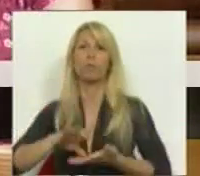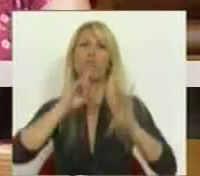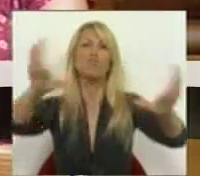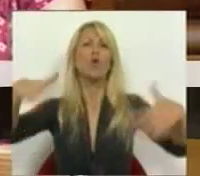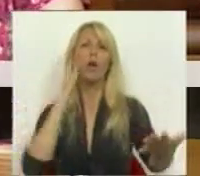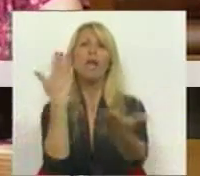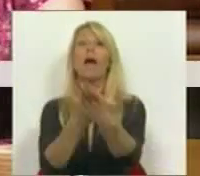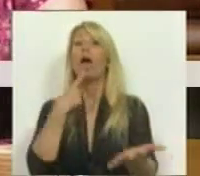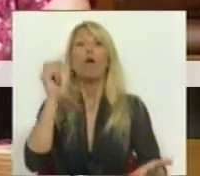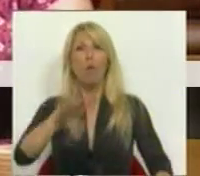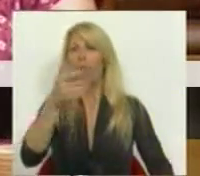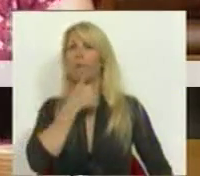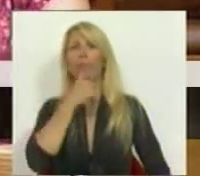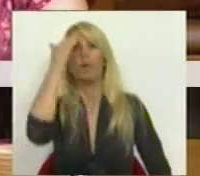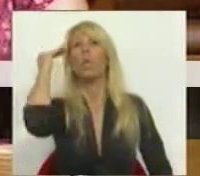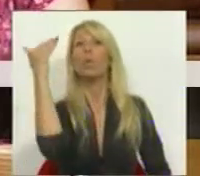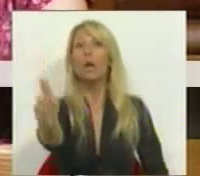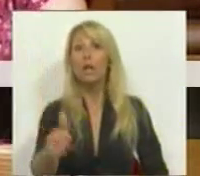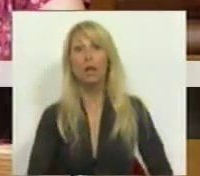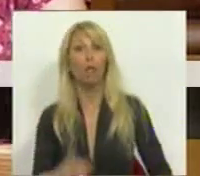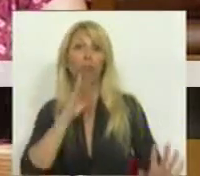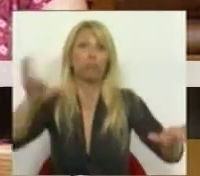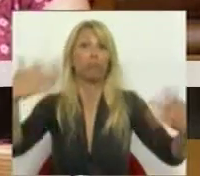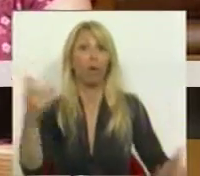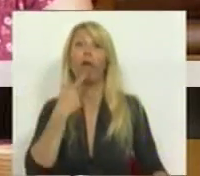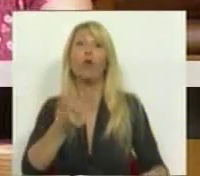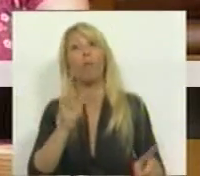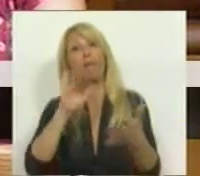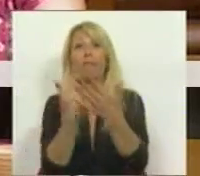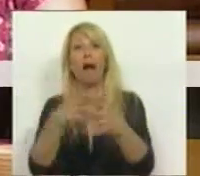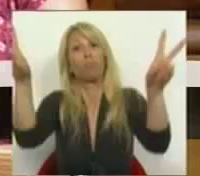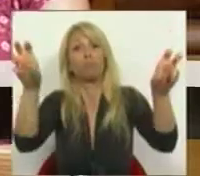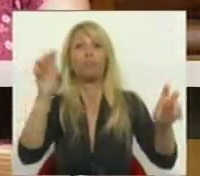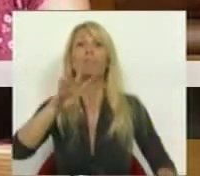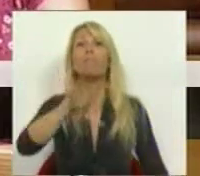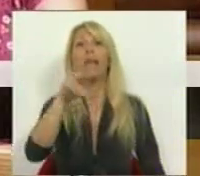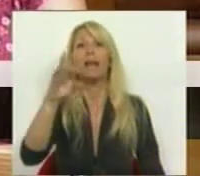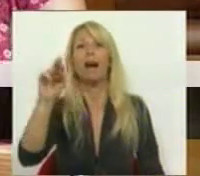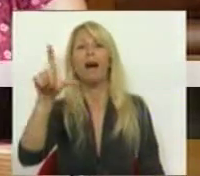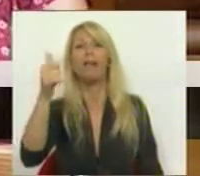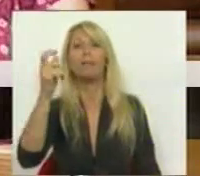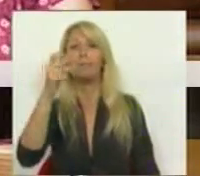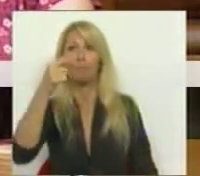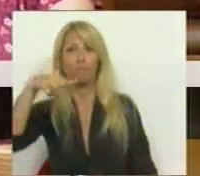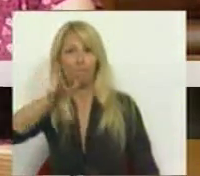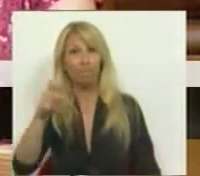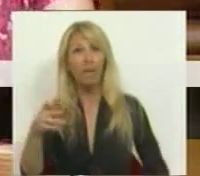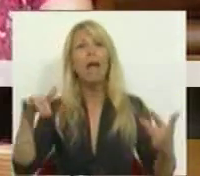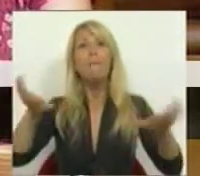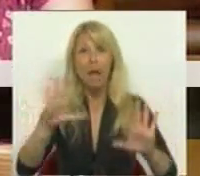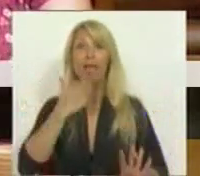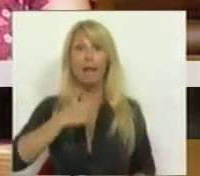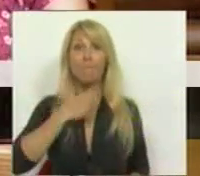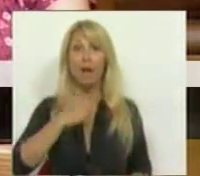quiserem, até lhe podem chamar, se quiserem, Maria Albertina, mas o empréstimo com condicionalismo político, vulgo